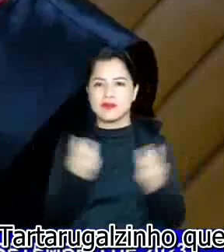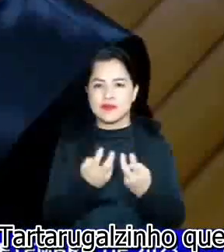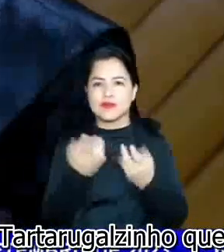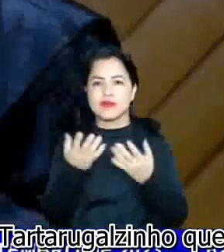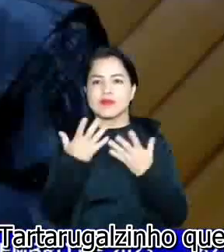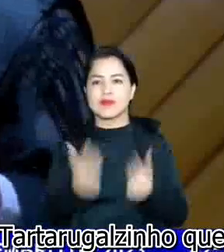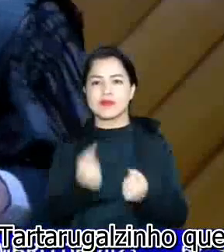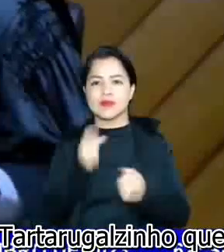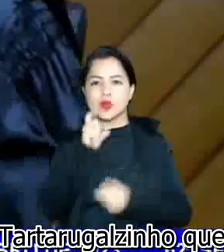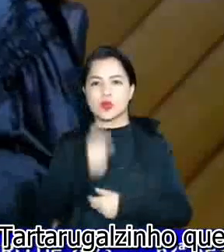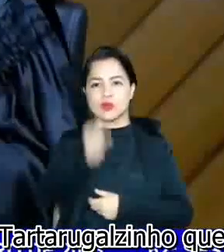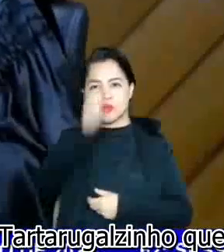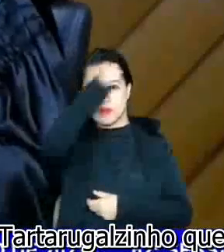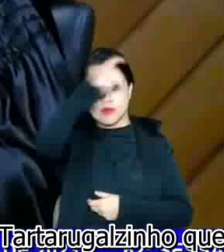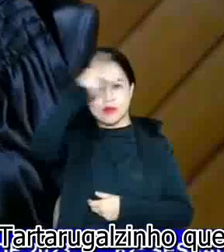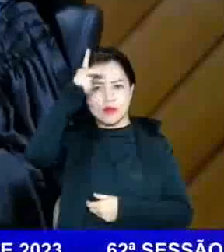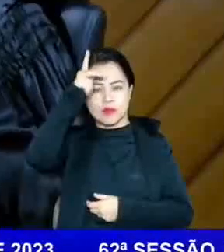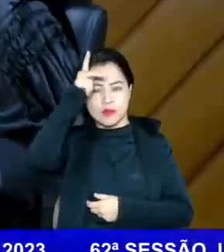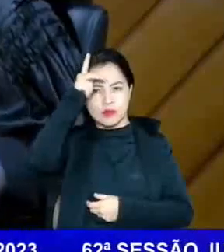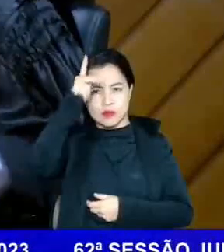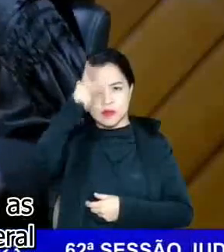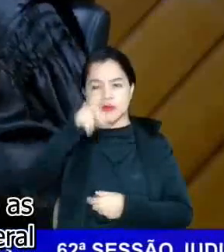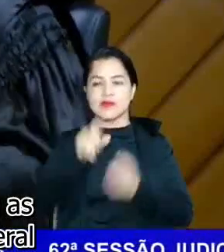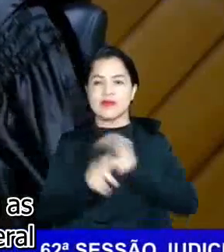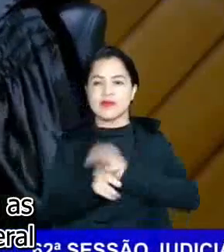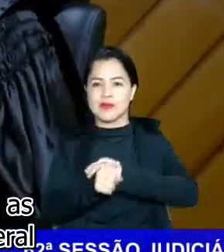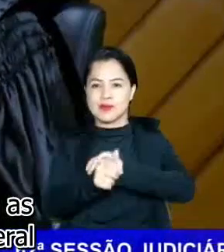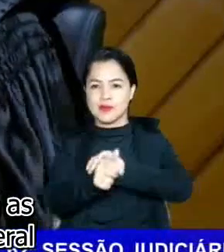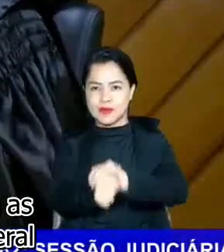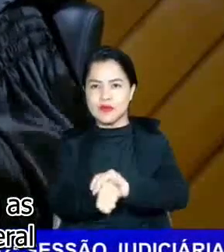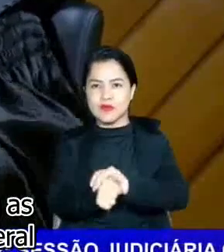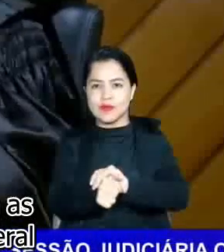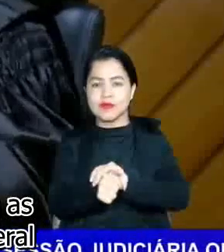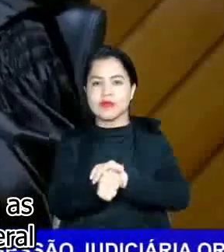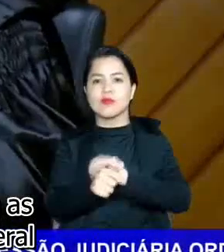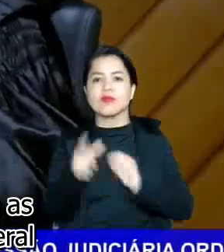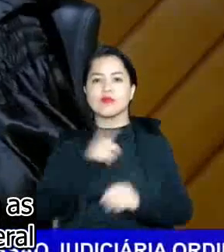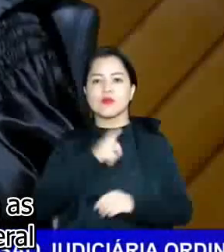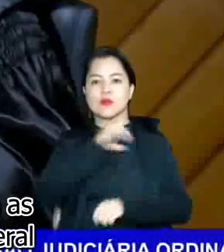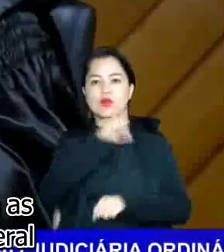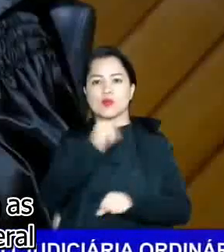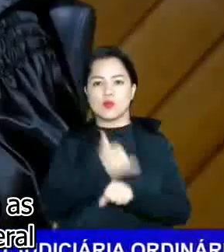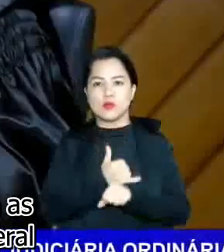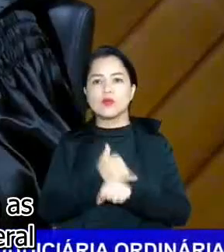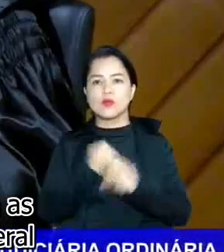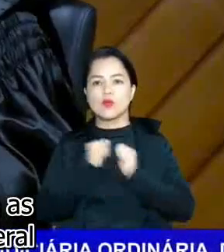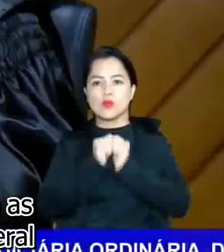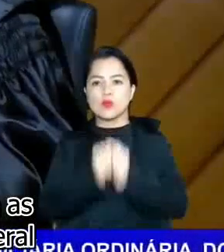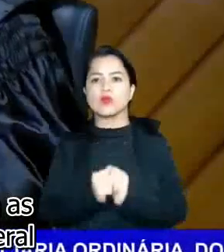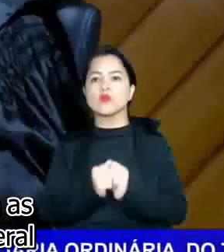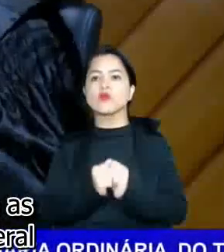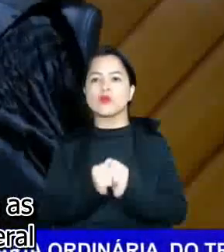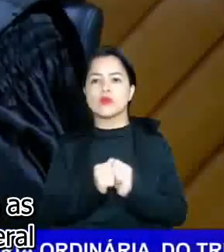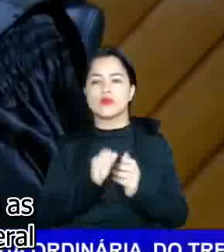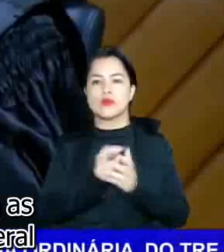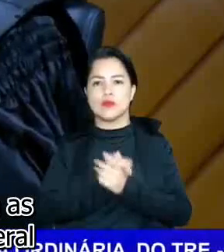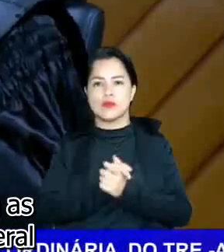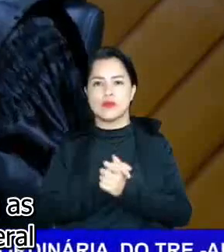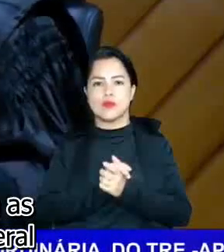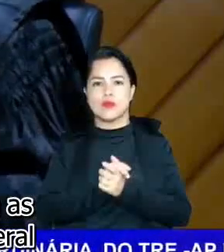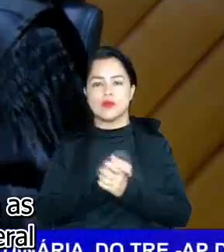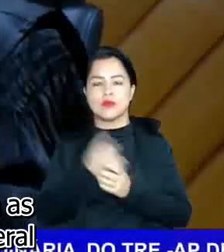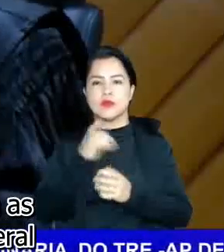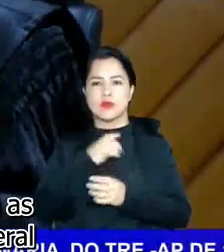um convite da Prefeitura de Tartarugalzinho, que estará realizando uma ação juntamente com as seguintes